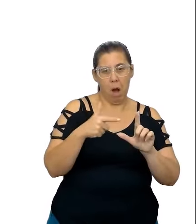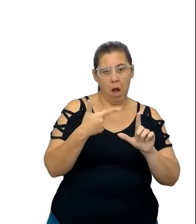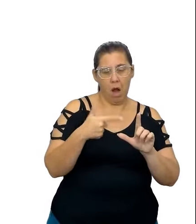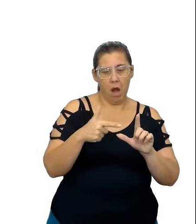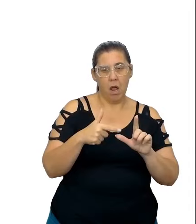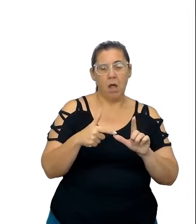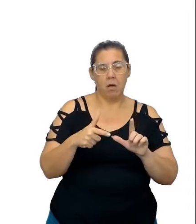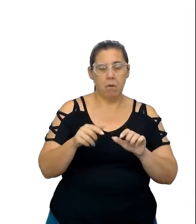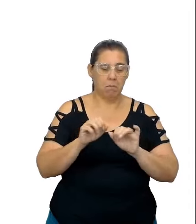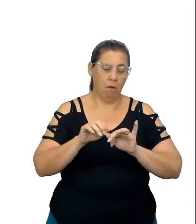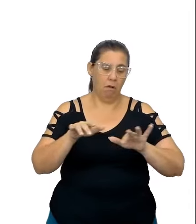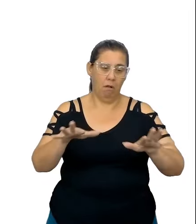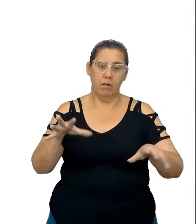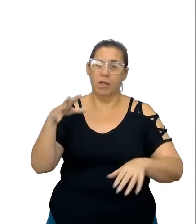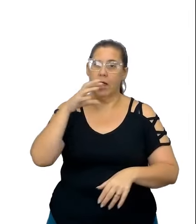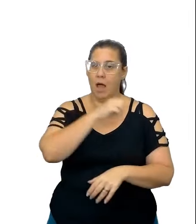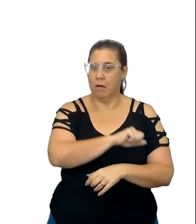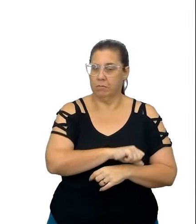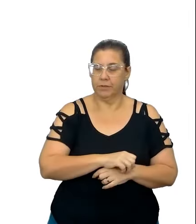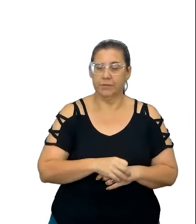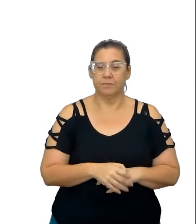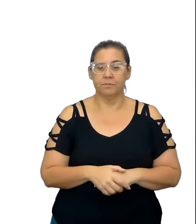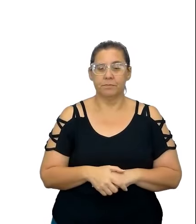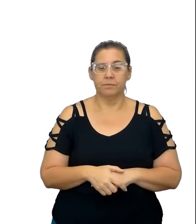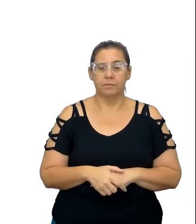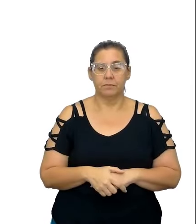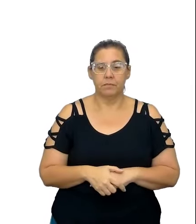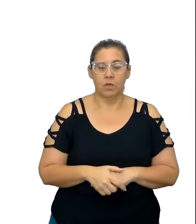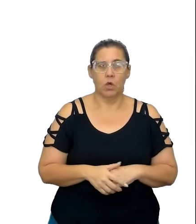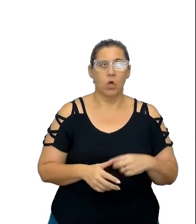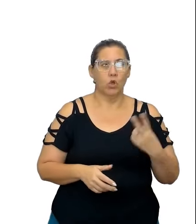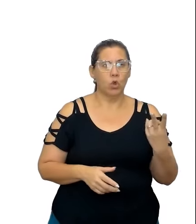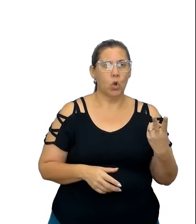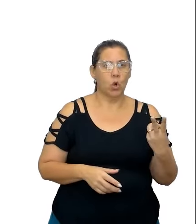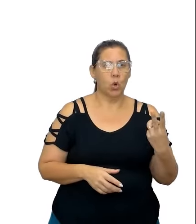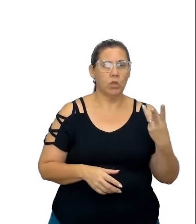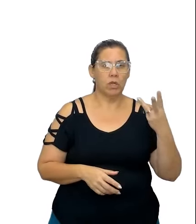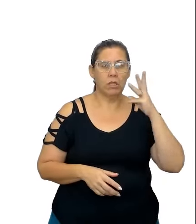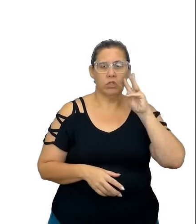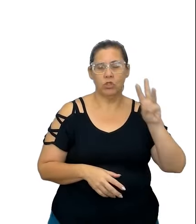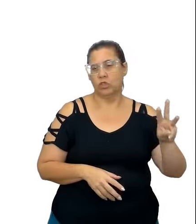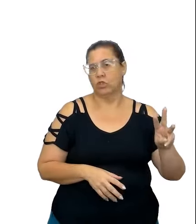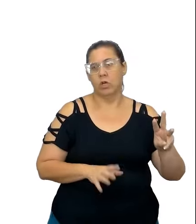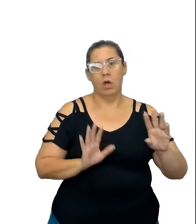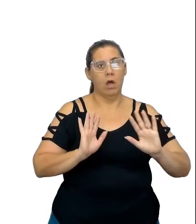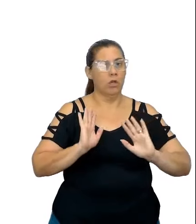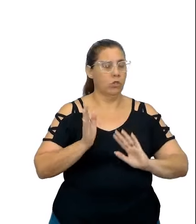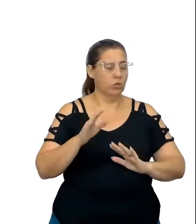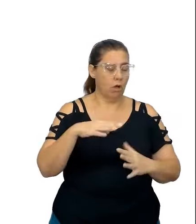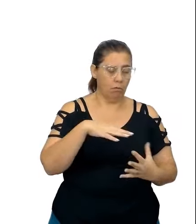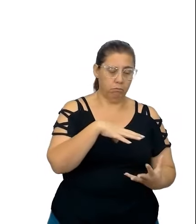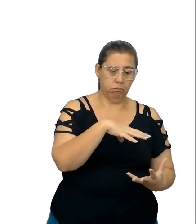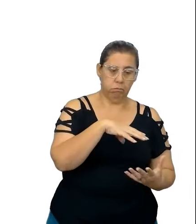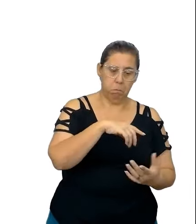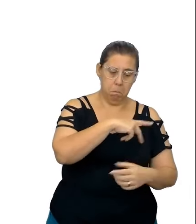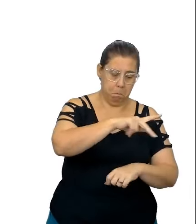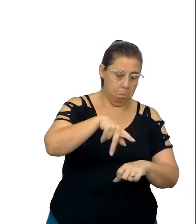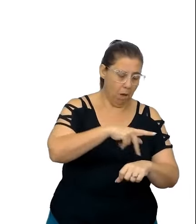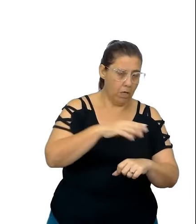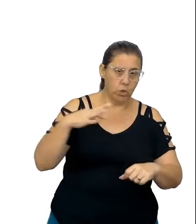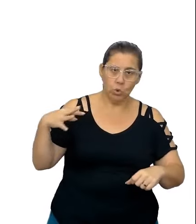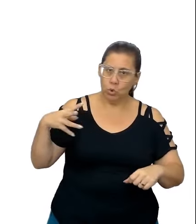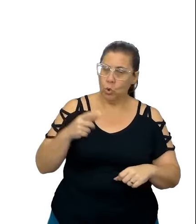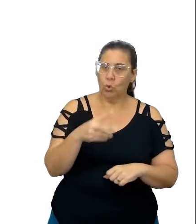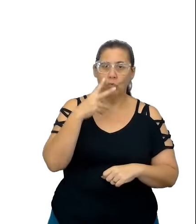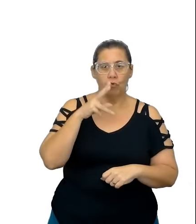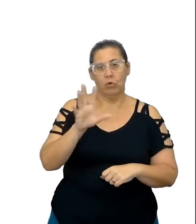viralizam instantaneamente, praticamente. Você pega 2, 3 dias, já foi o país inteiro, todo mundo viu aquele